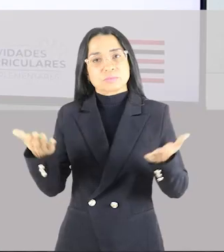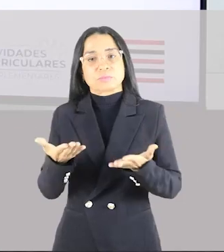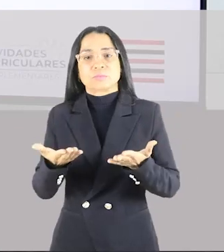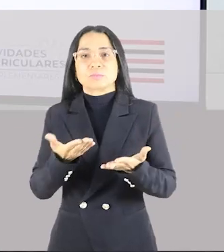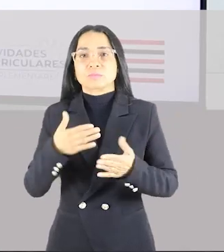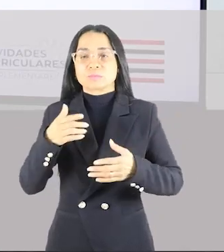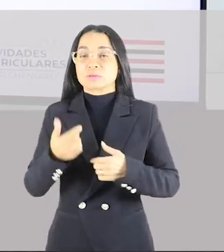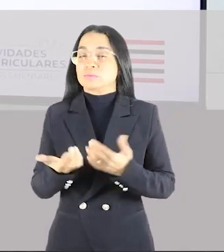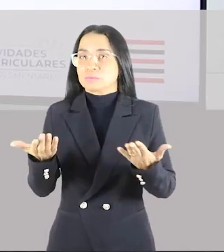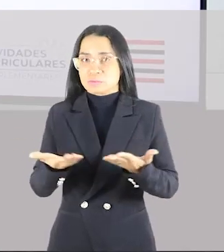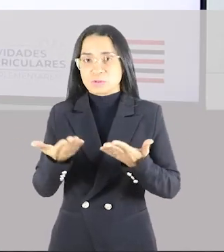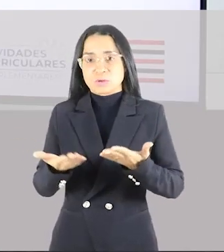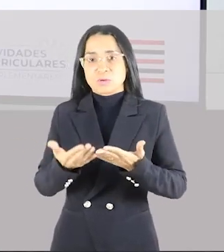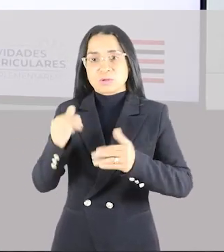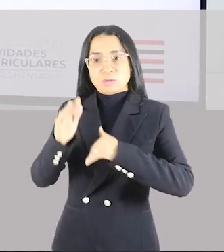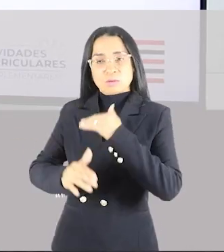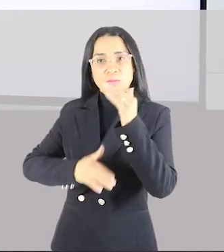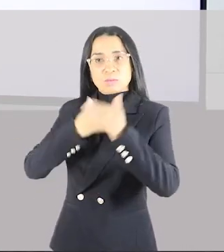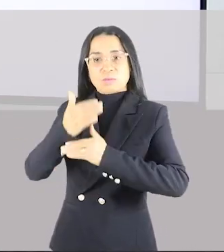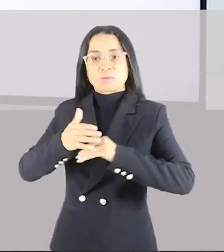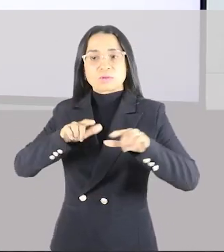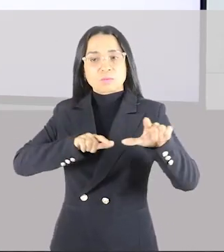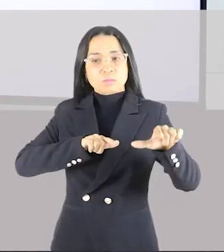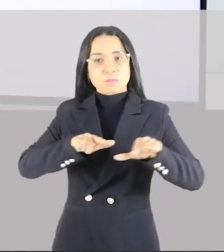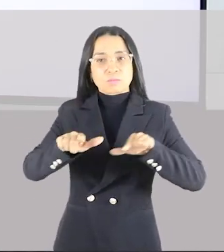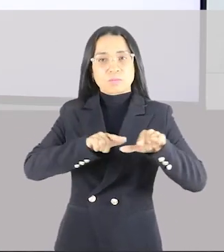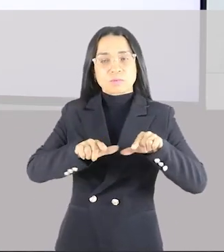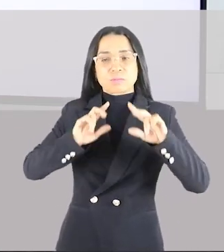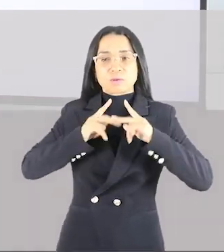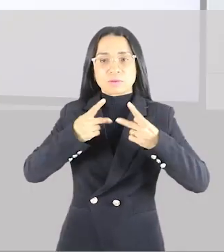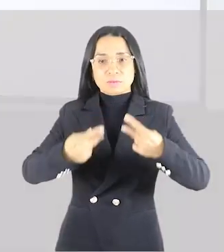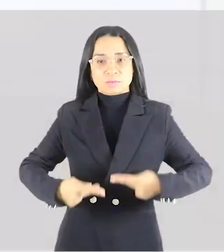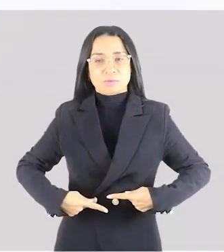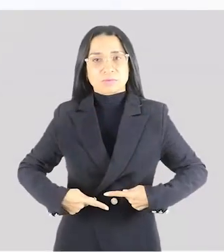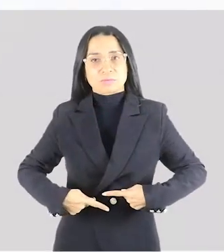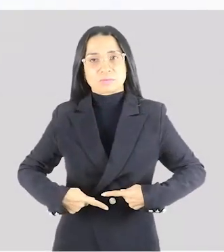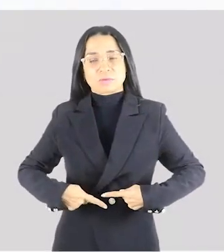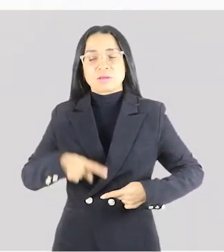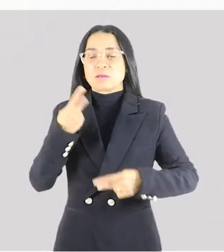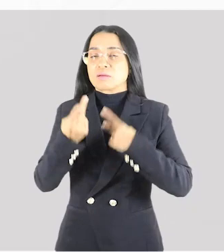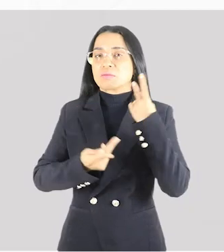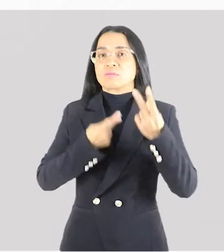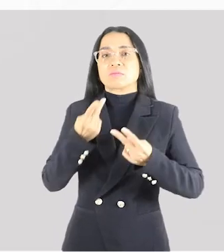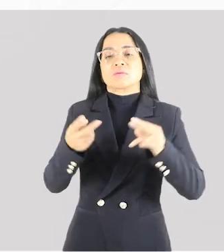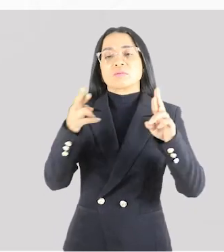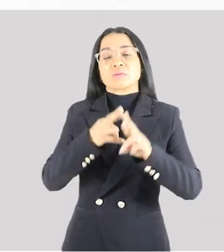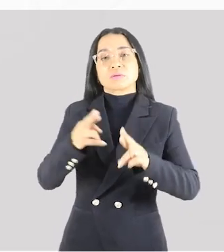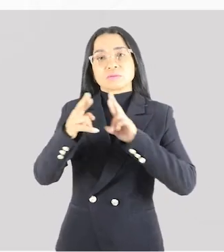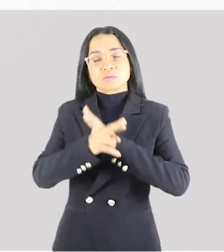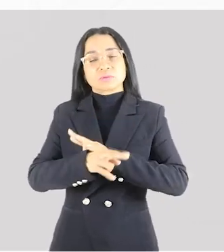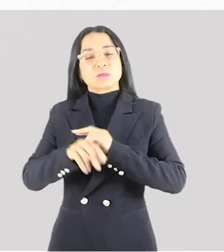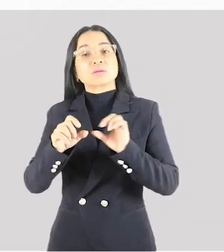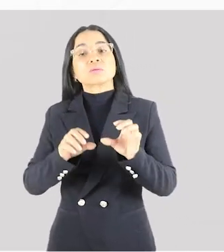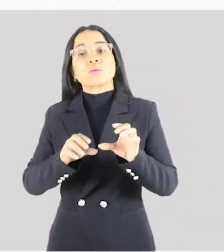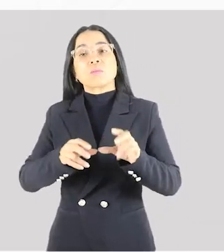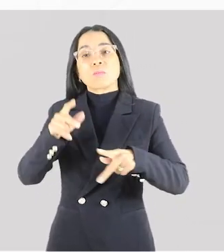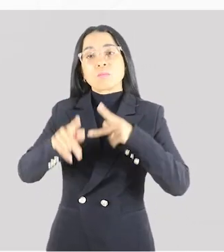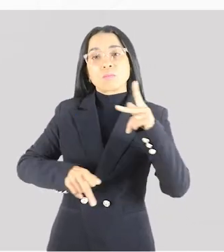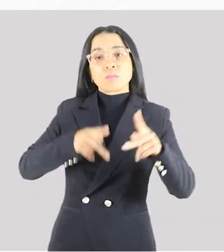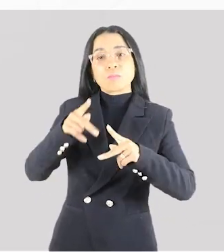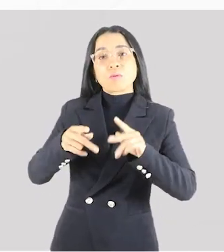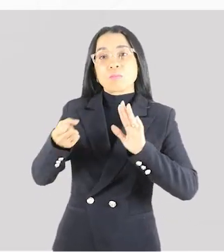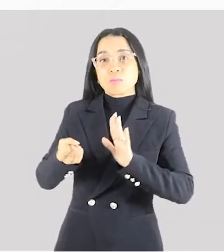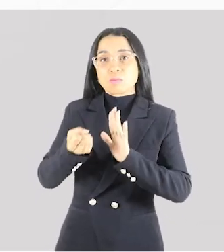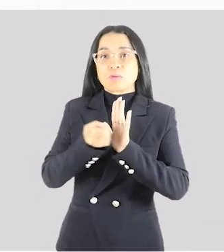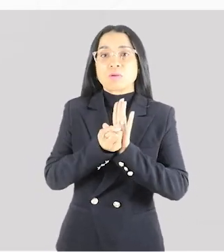é a evolução do trabalho humano. Nós vamos falar sobre uma civilização que marcou a antiguidade,